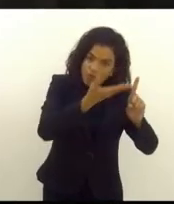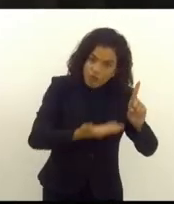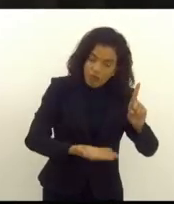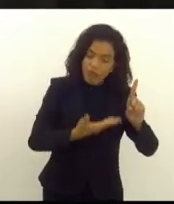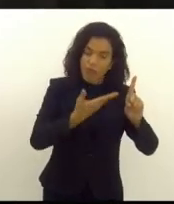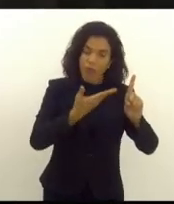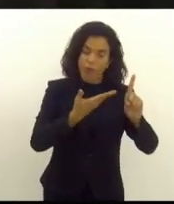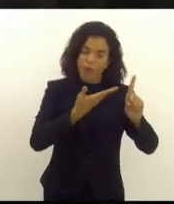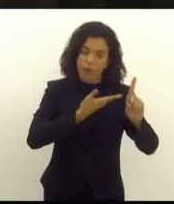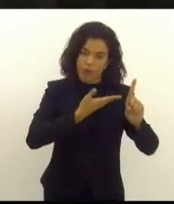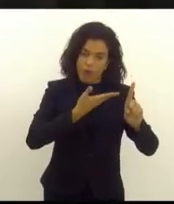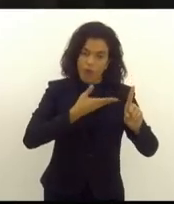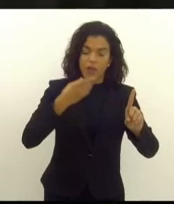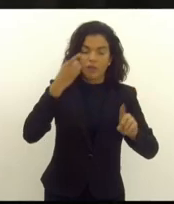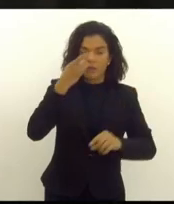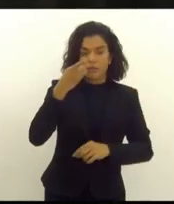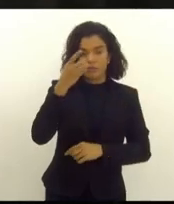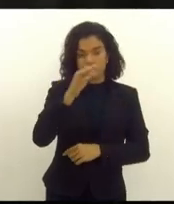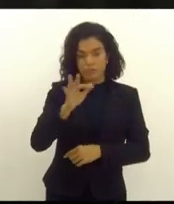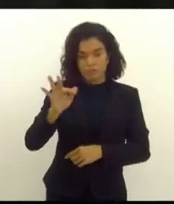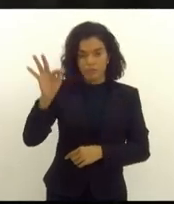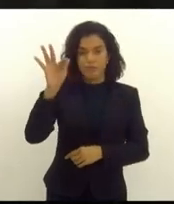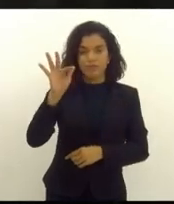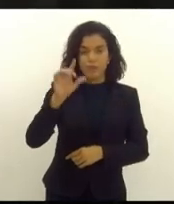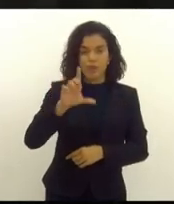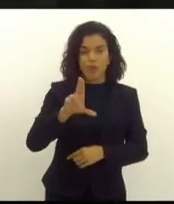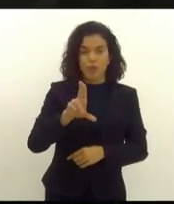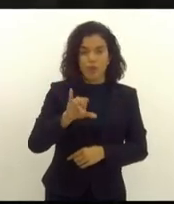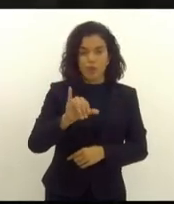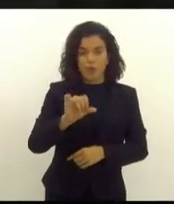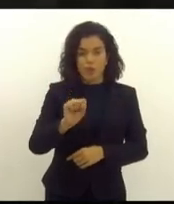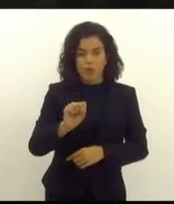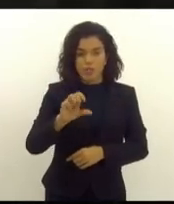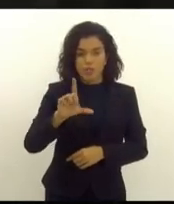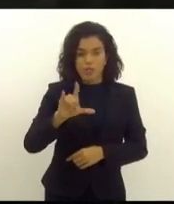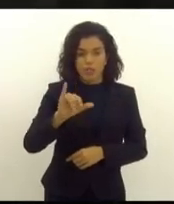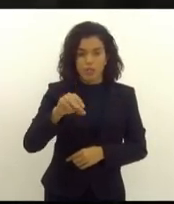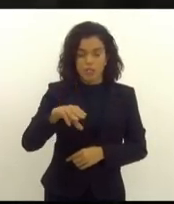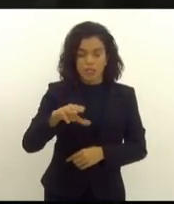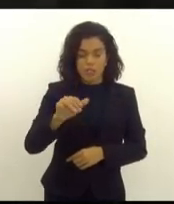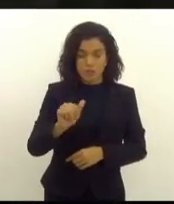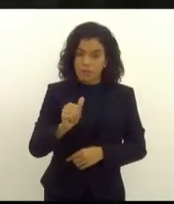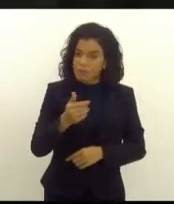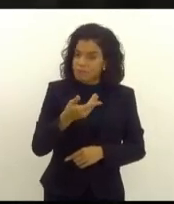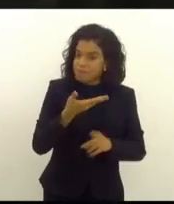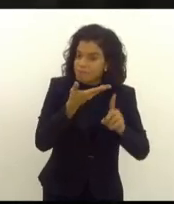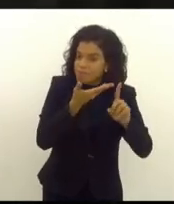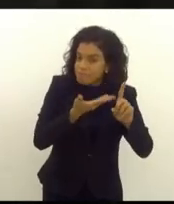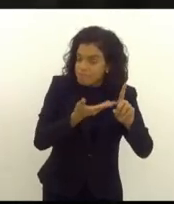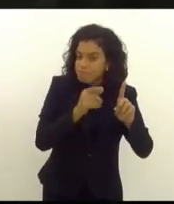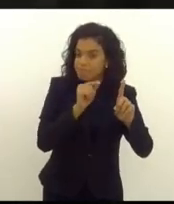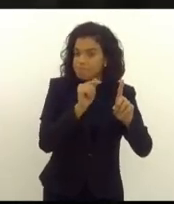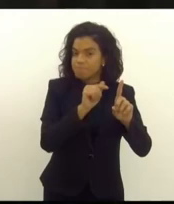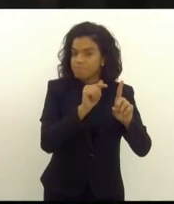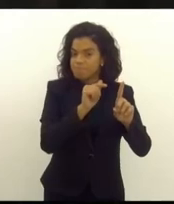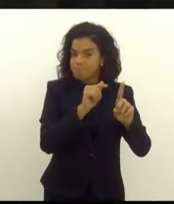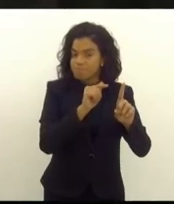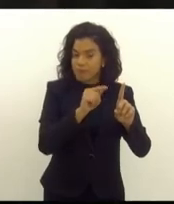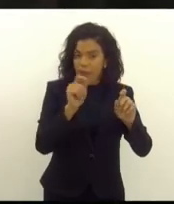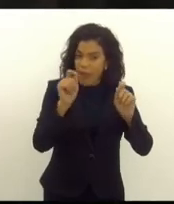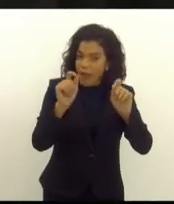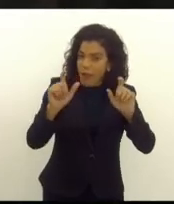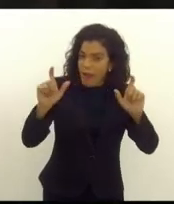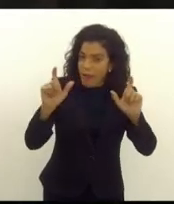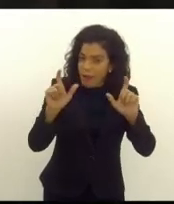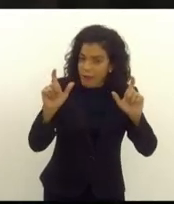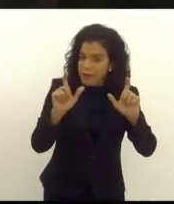também deputado federal deputado Luiz Lima para o senhor ficar